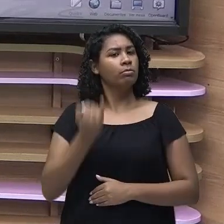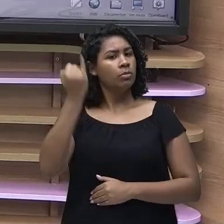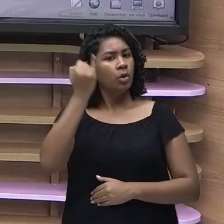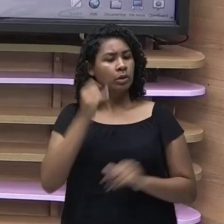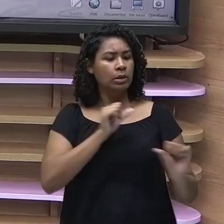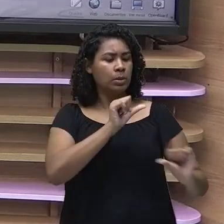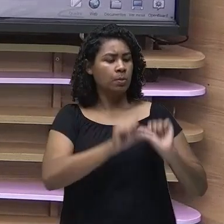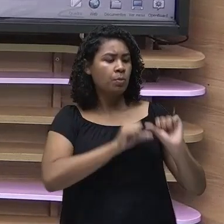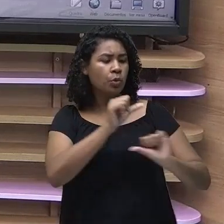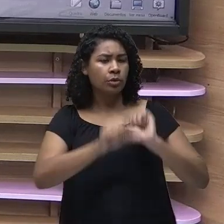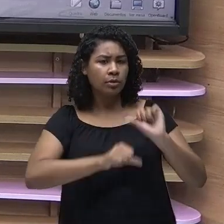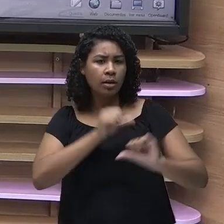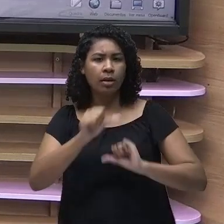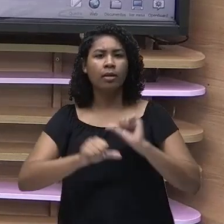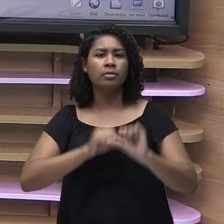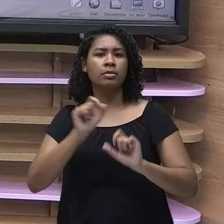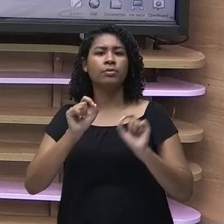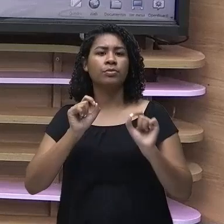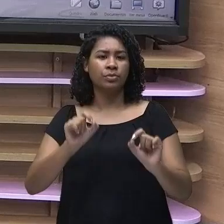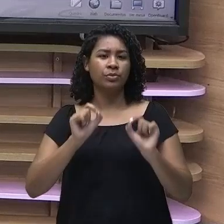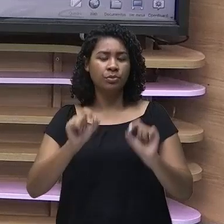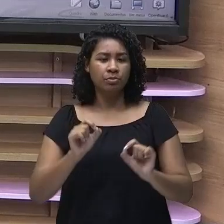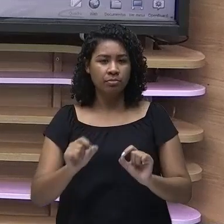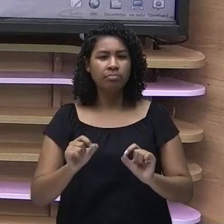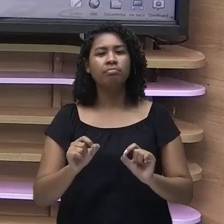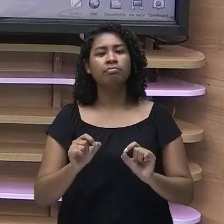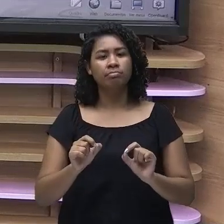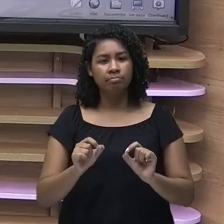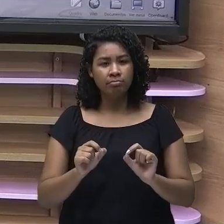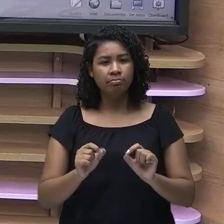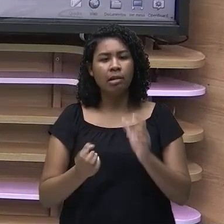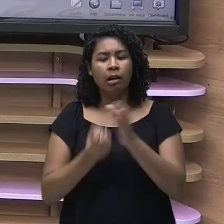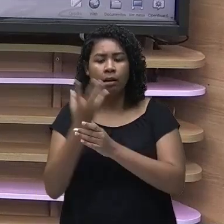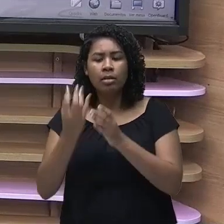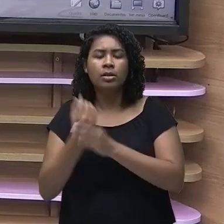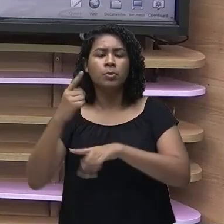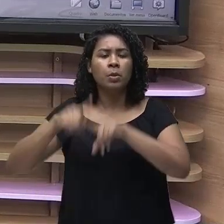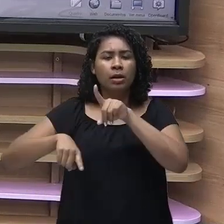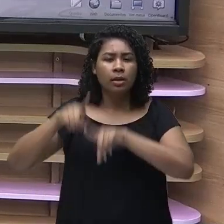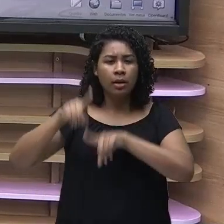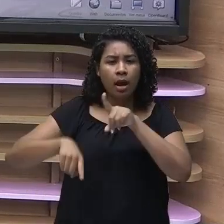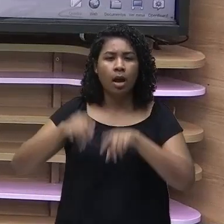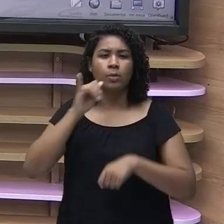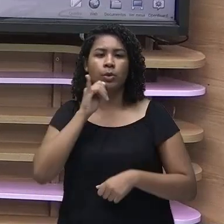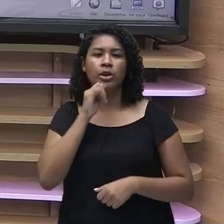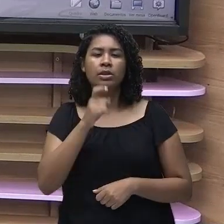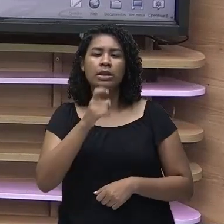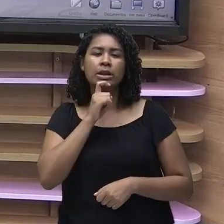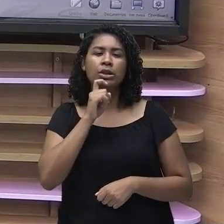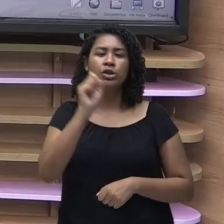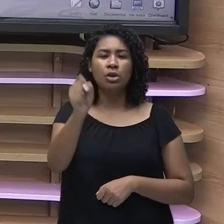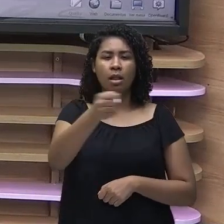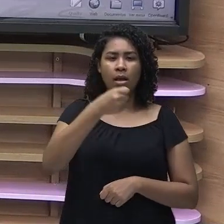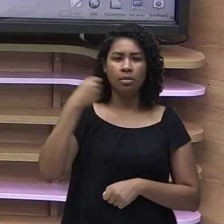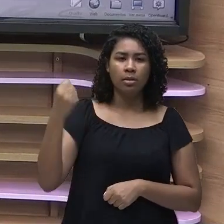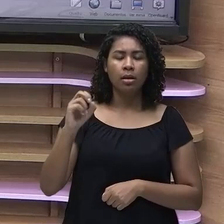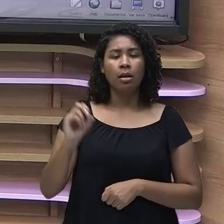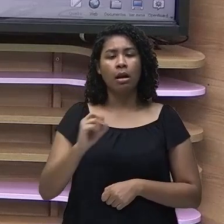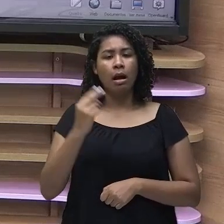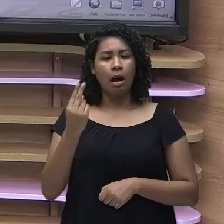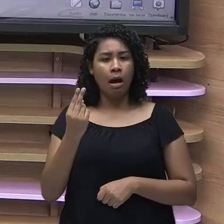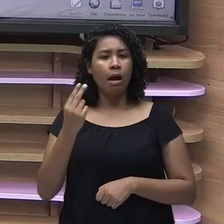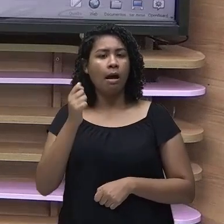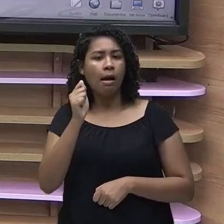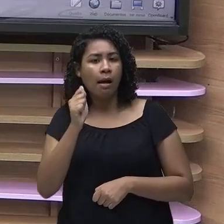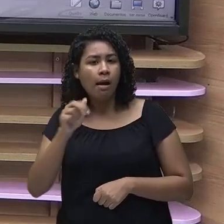na produção ali desses equipamentos, né? Refrigeração, como geladeira, ar-condicionado, aerosóis,